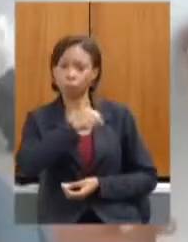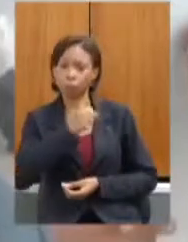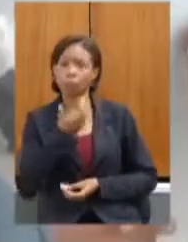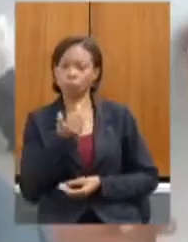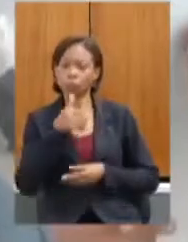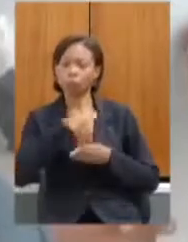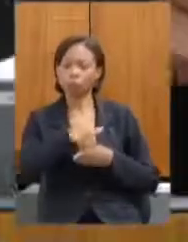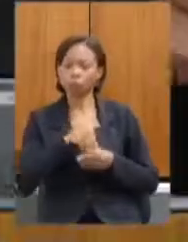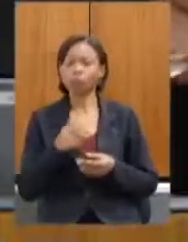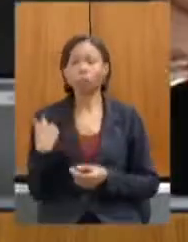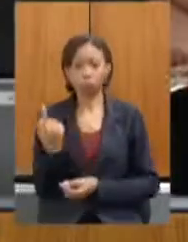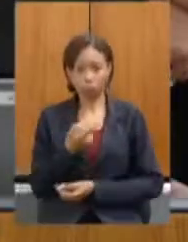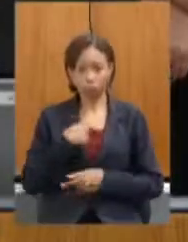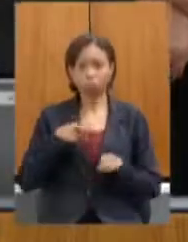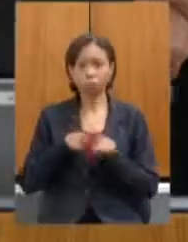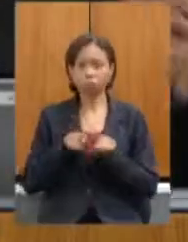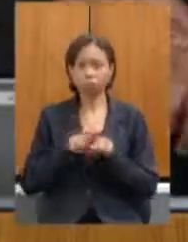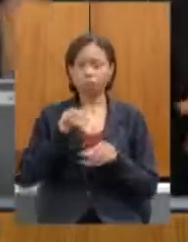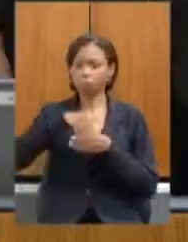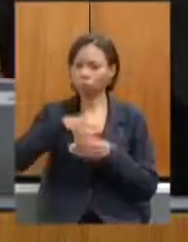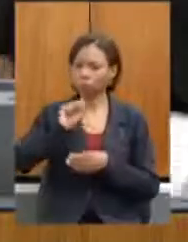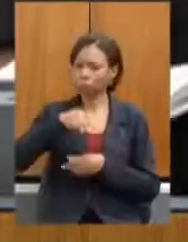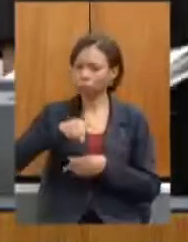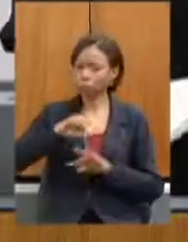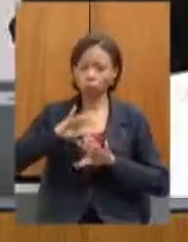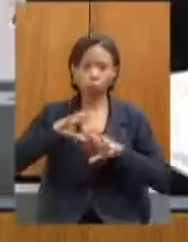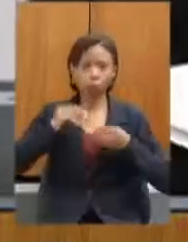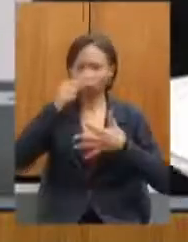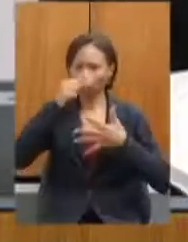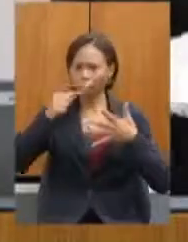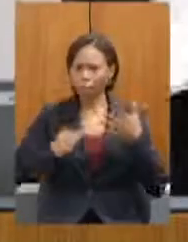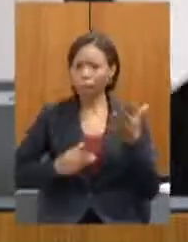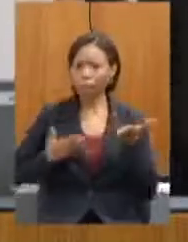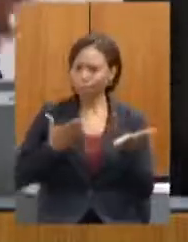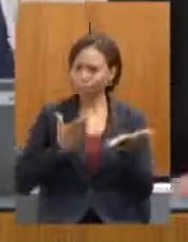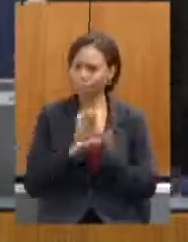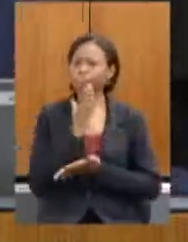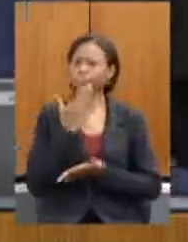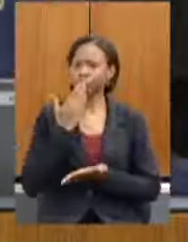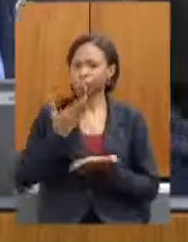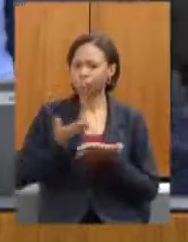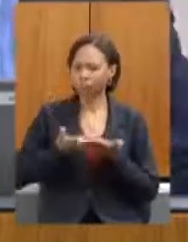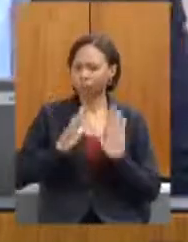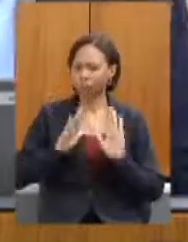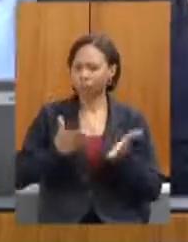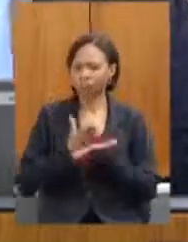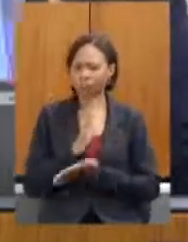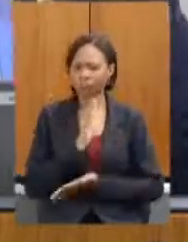Presidente Nós também voltamos Sim estão todos aprovados esses requerimentos